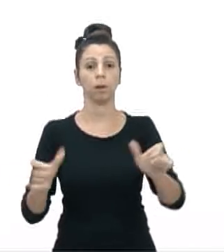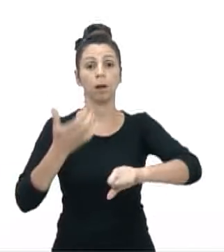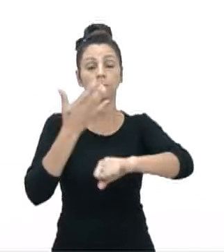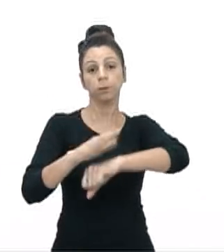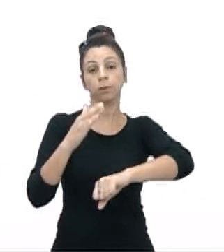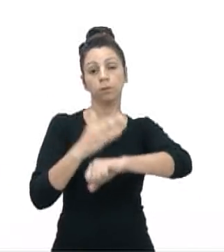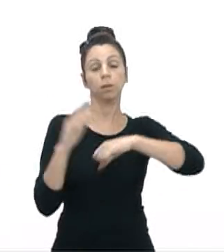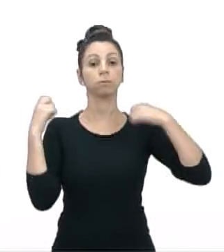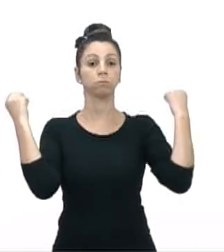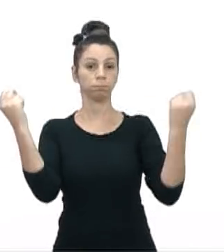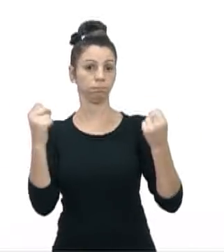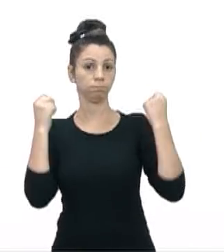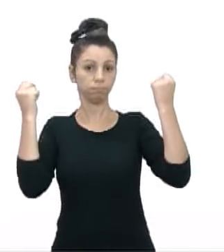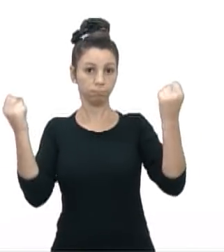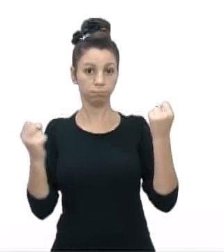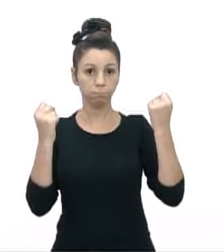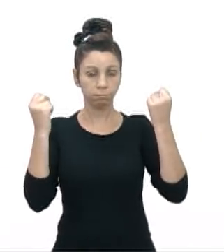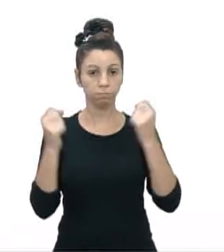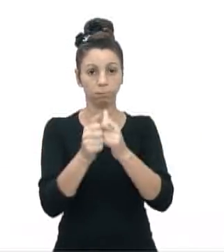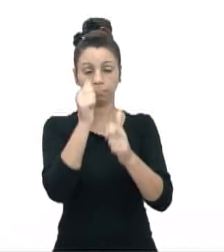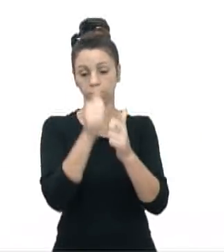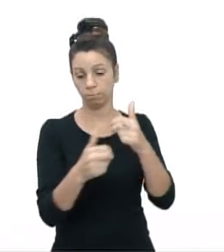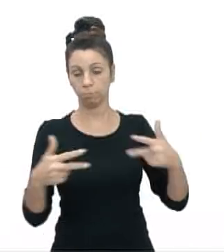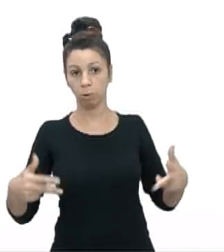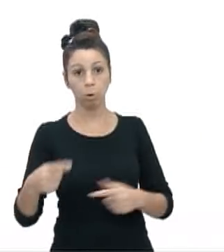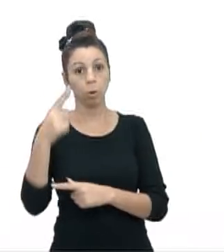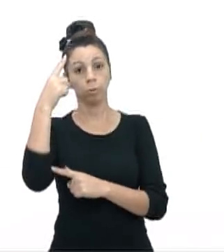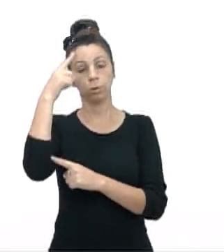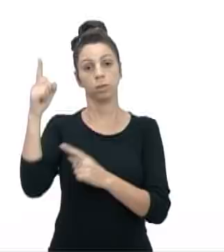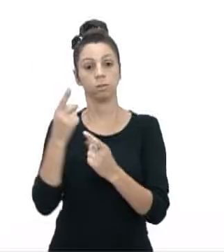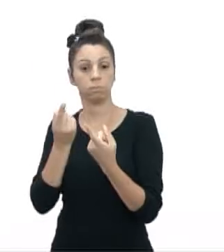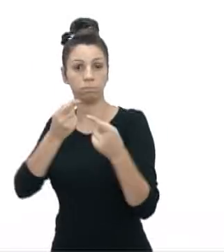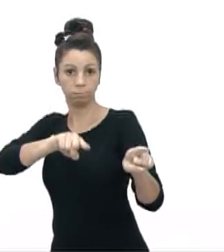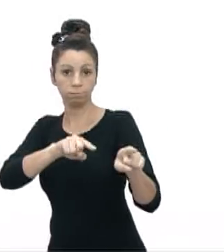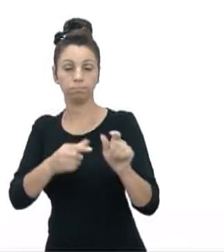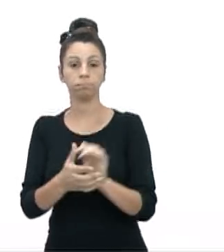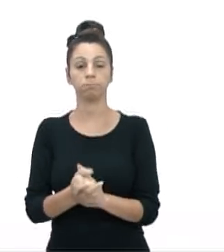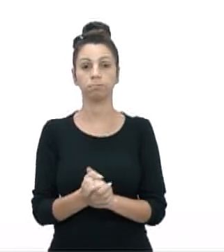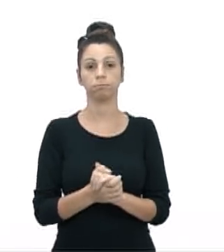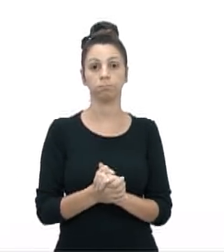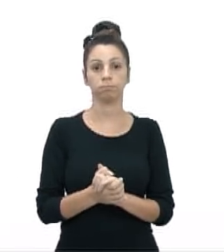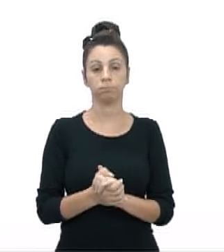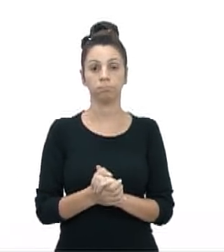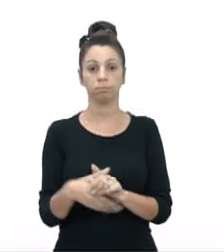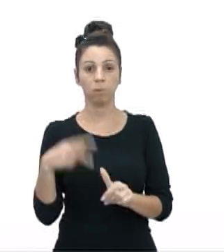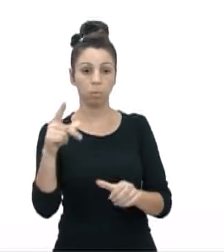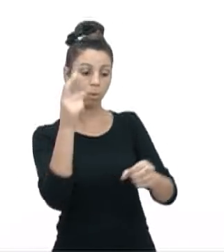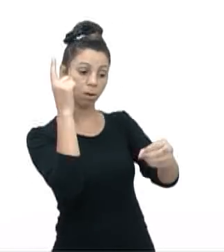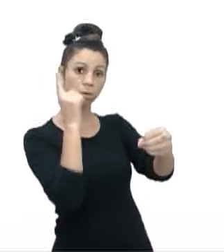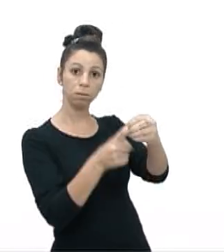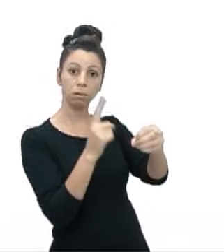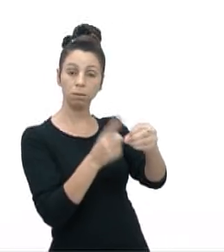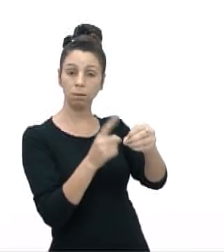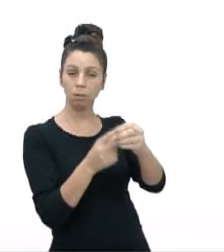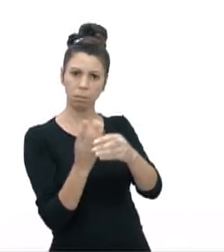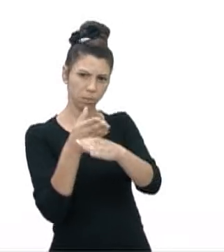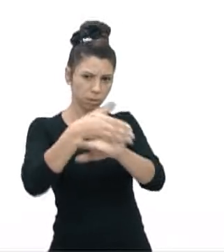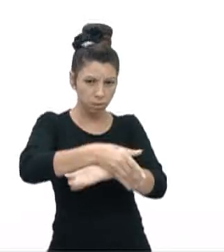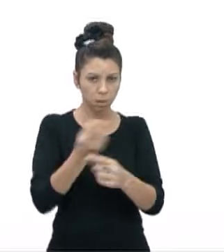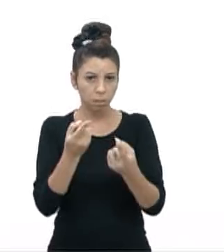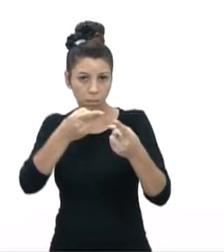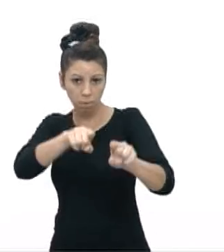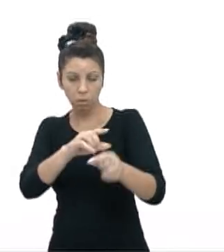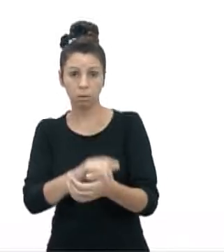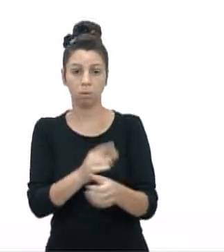realizando uma atividade físico-esportiva no Dia do Desafio. Sua cidade participará deste desafio